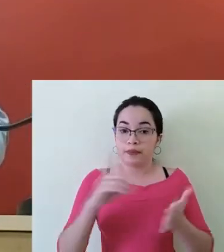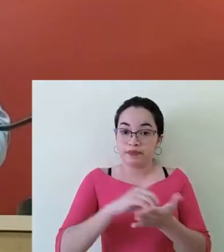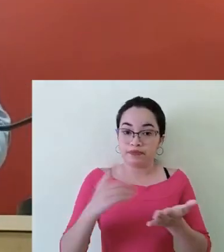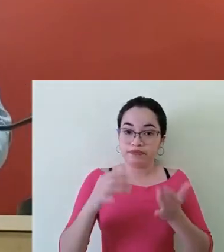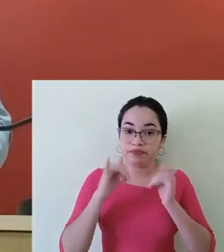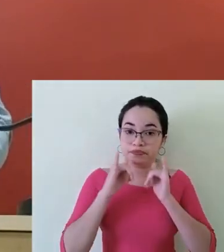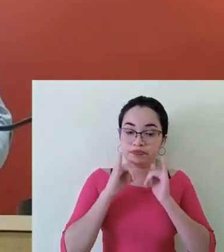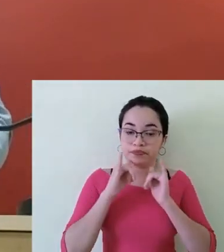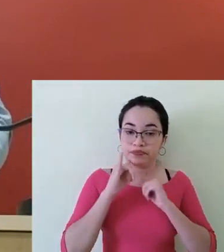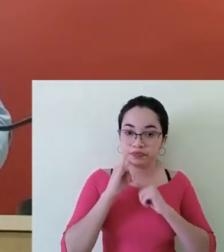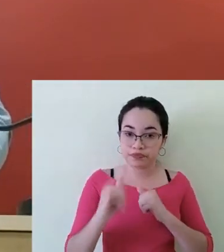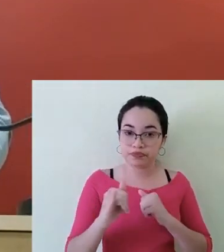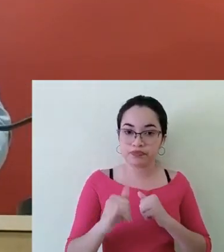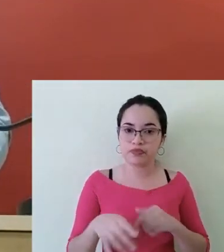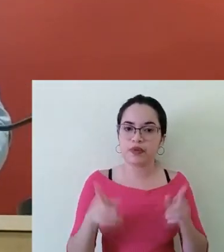Bíblia diz